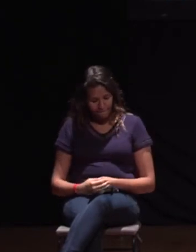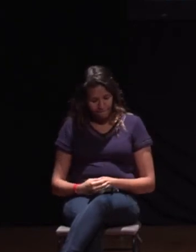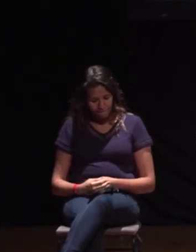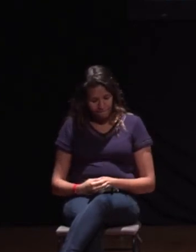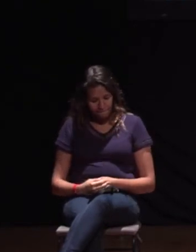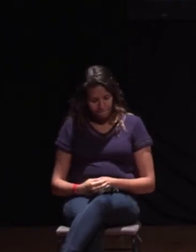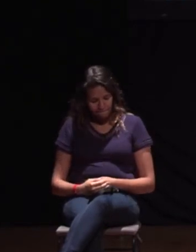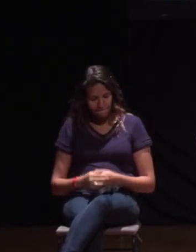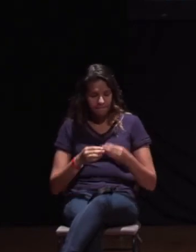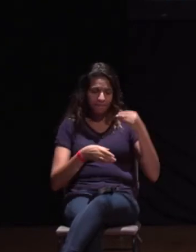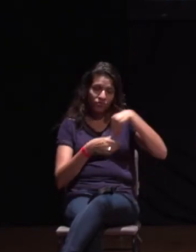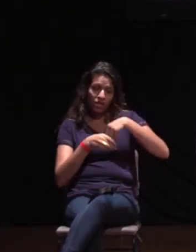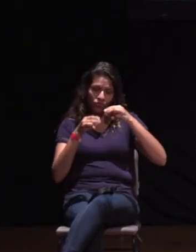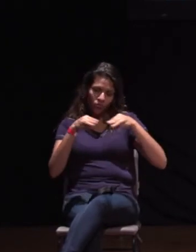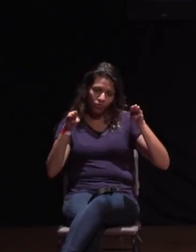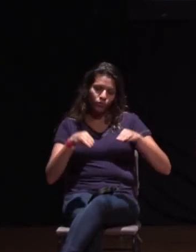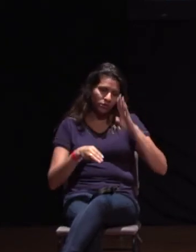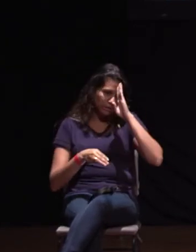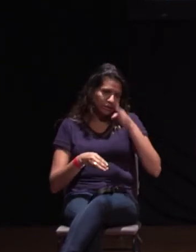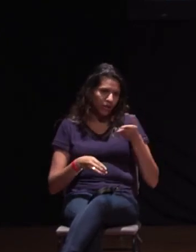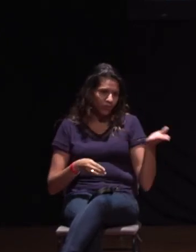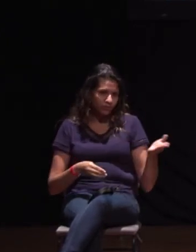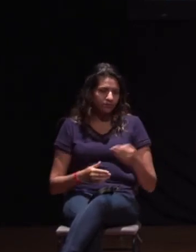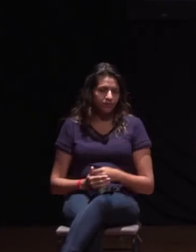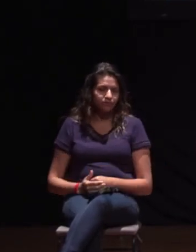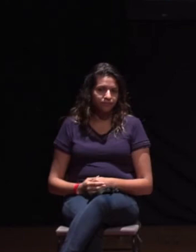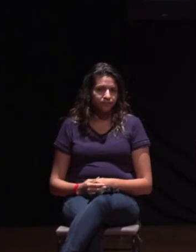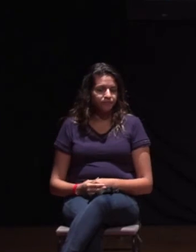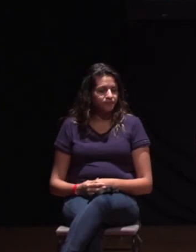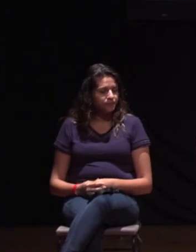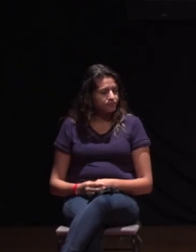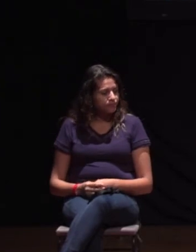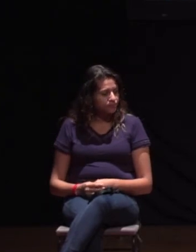no museu em particular.